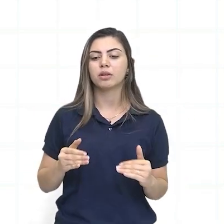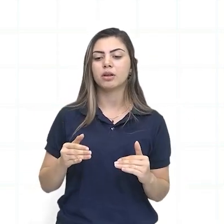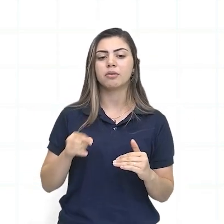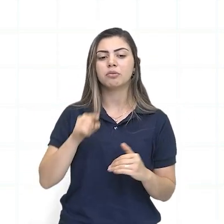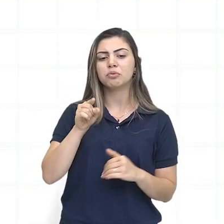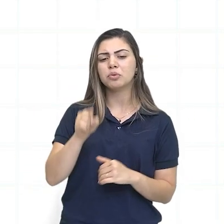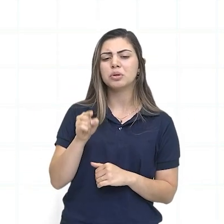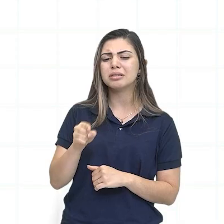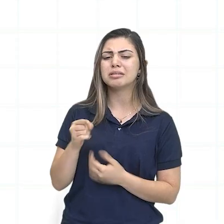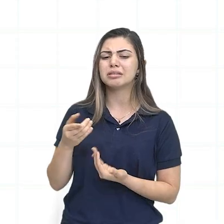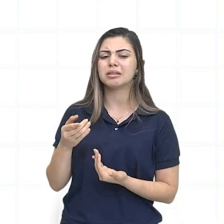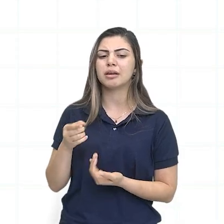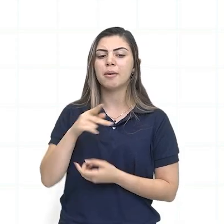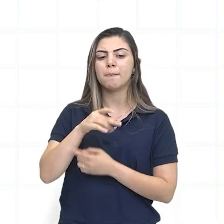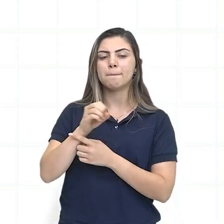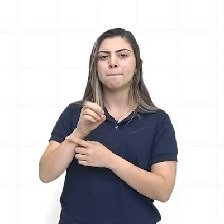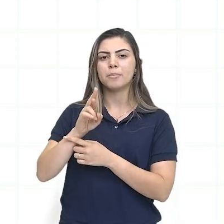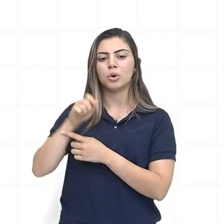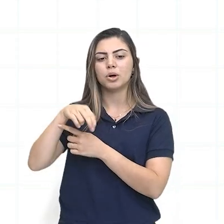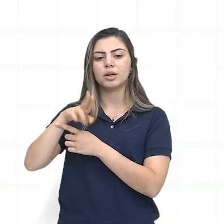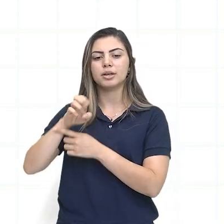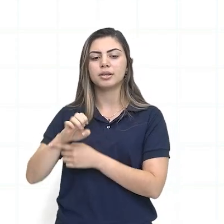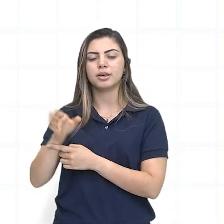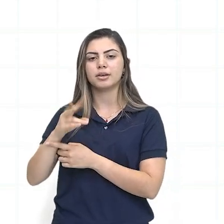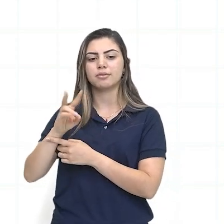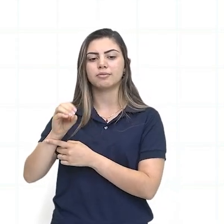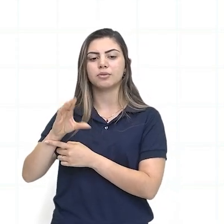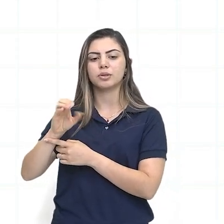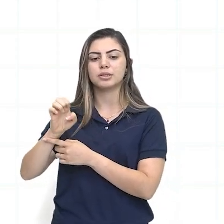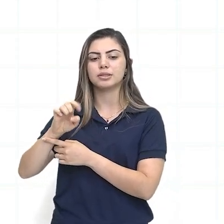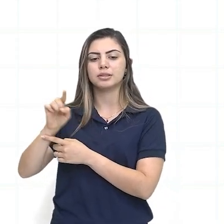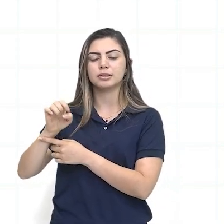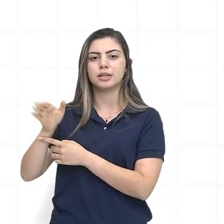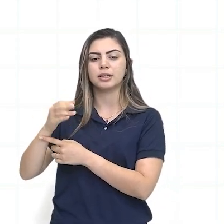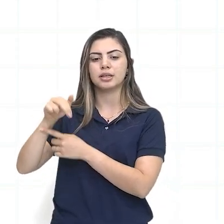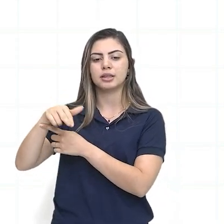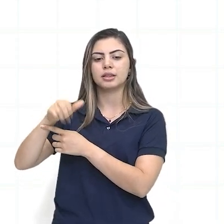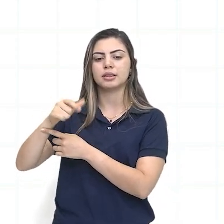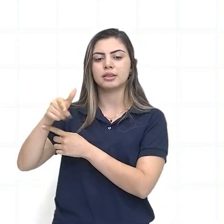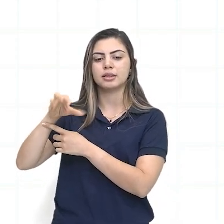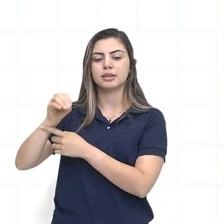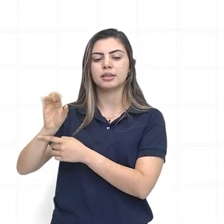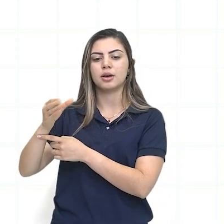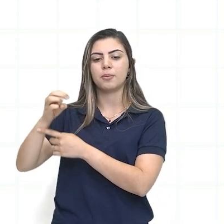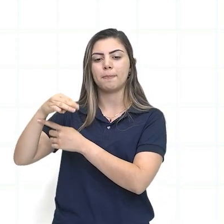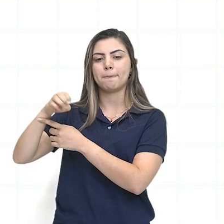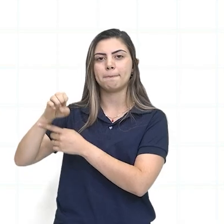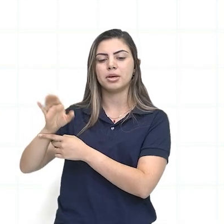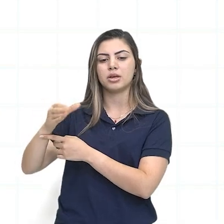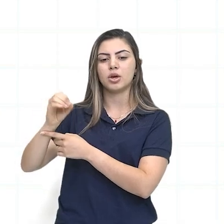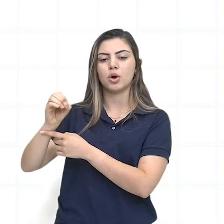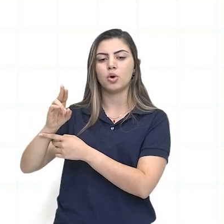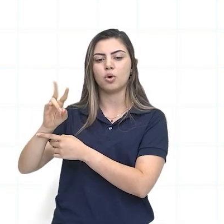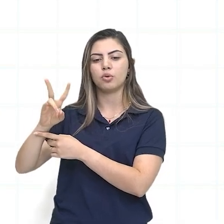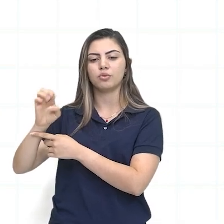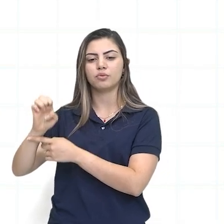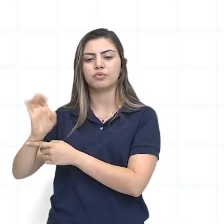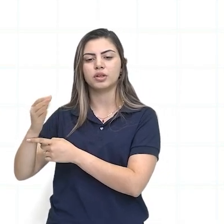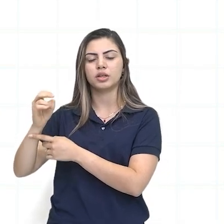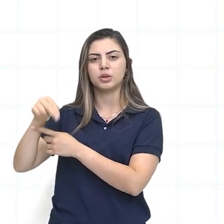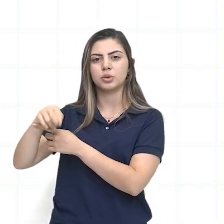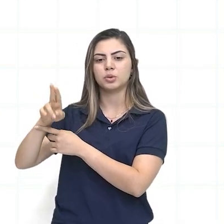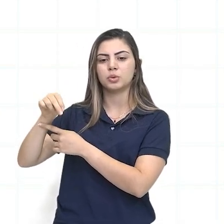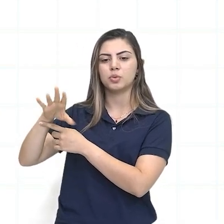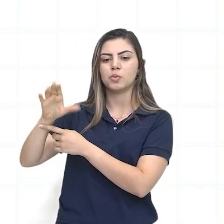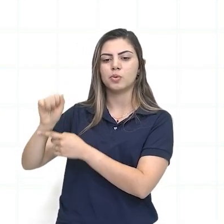ouve nunca, Rita? Veja, aqui eu tenho esse exemplo que eu falei para você. O vocativo, se ele estiver na frente ou estiver